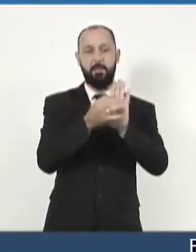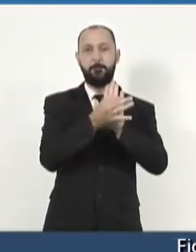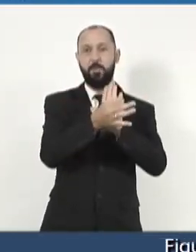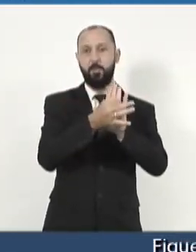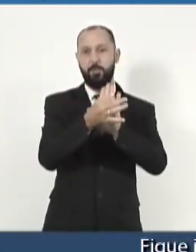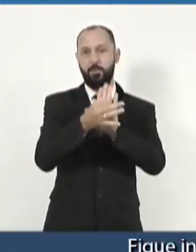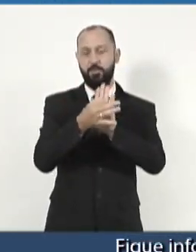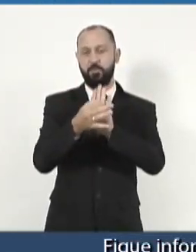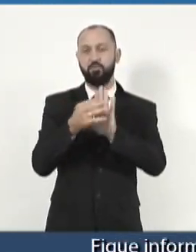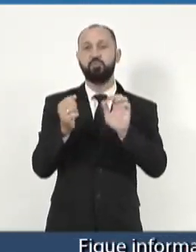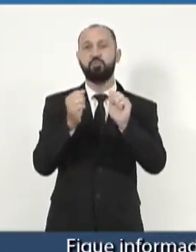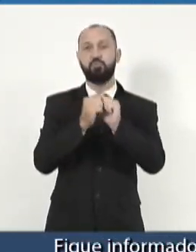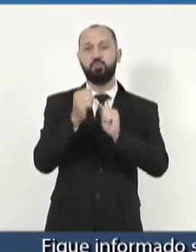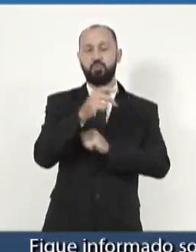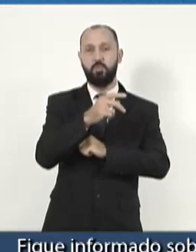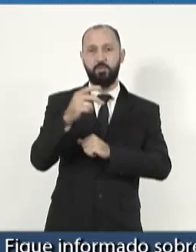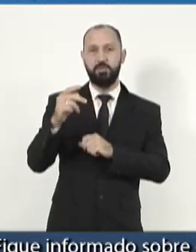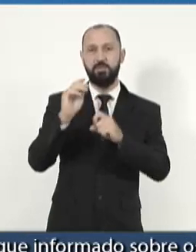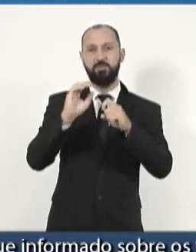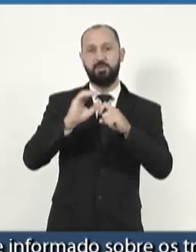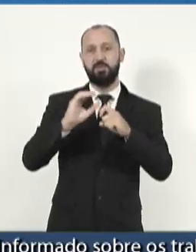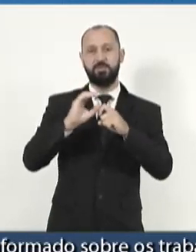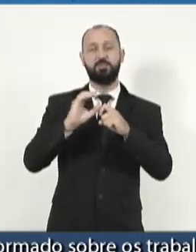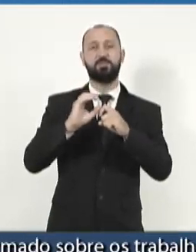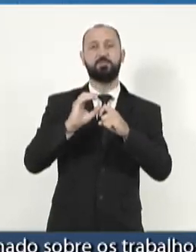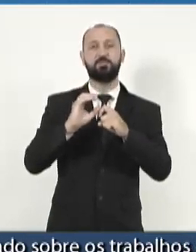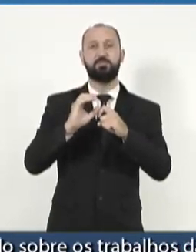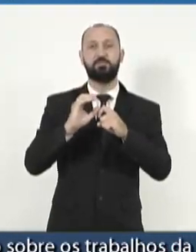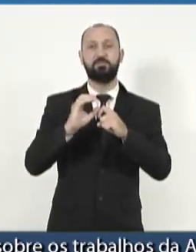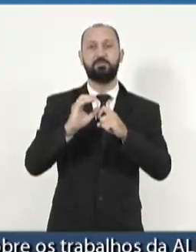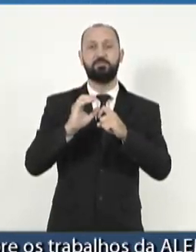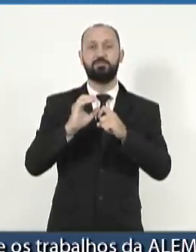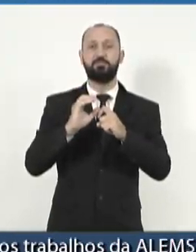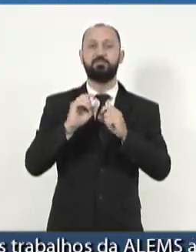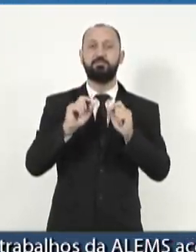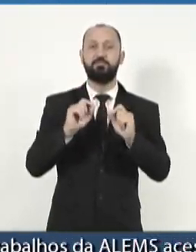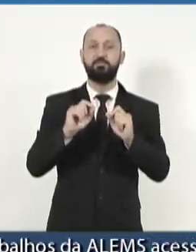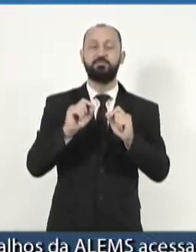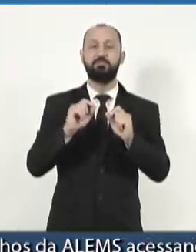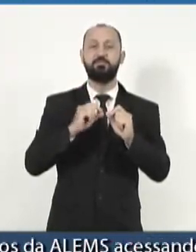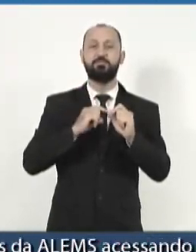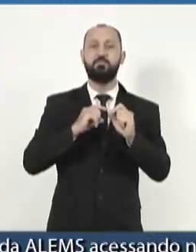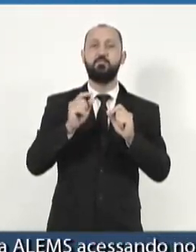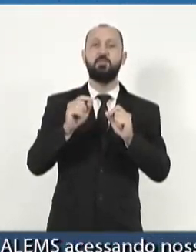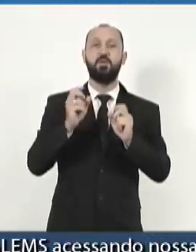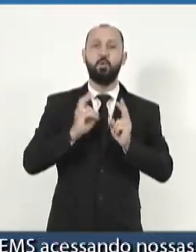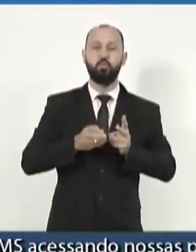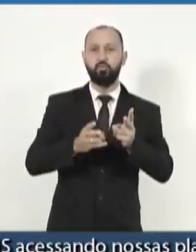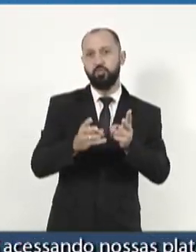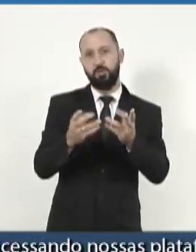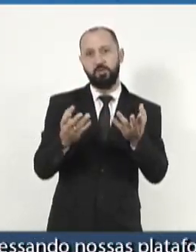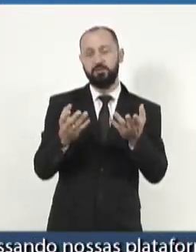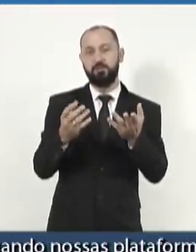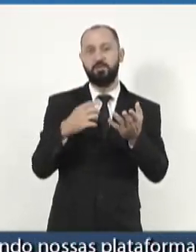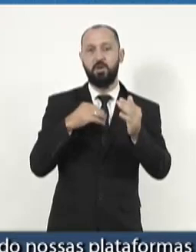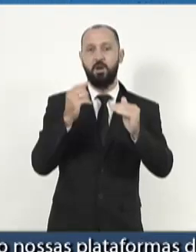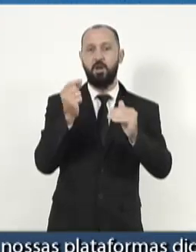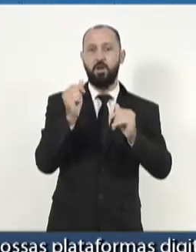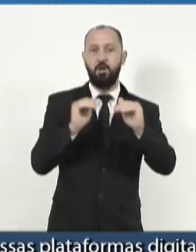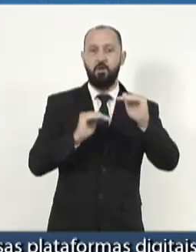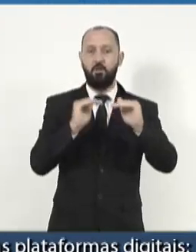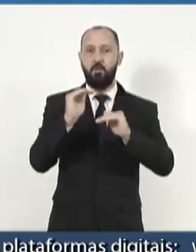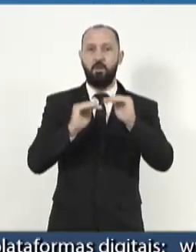do plano. Nós fizemos uma primeira reunião, senhor presidente, lá na CACEMES com toda